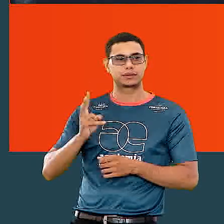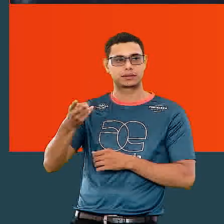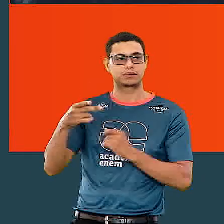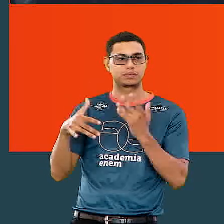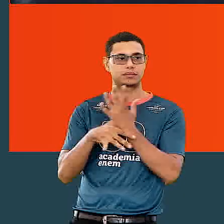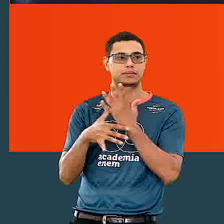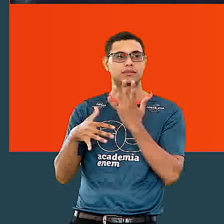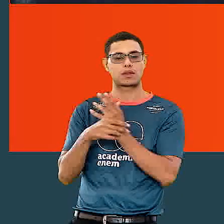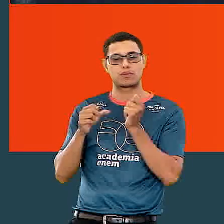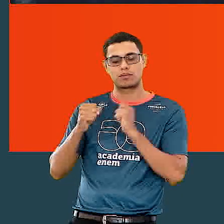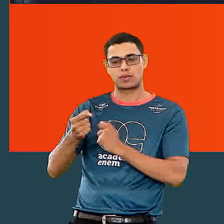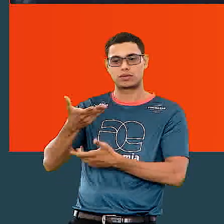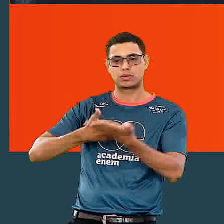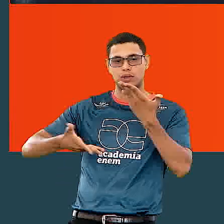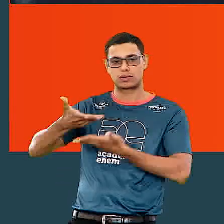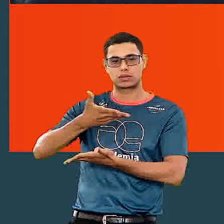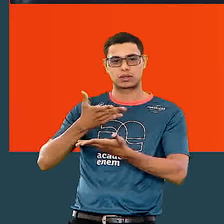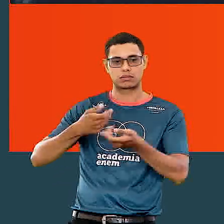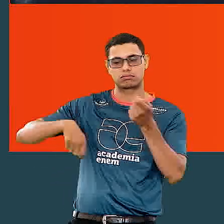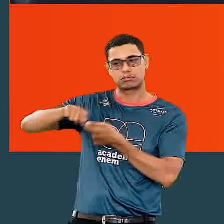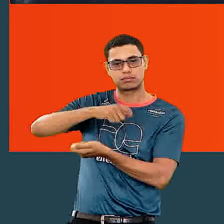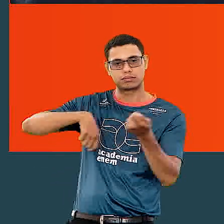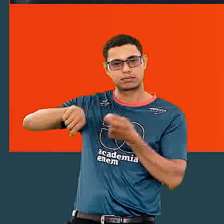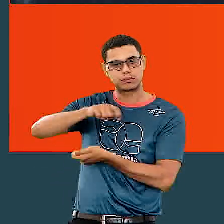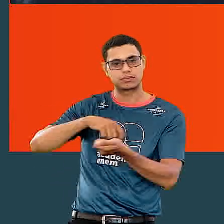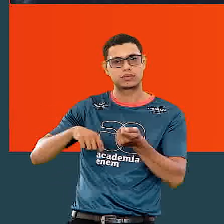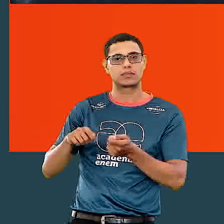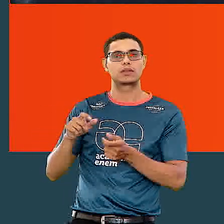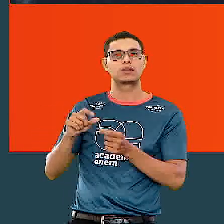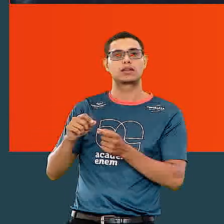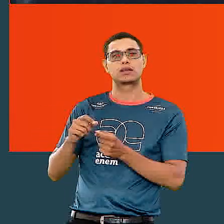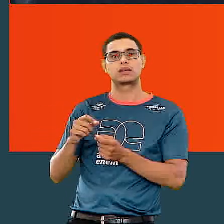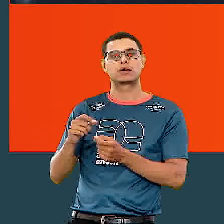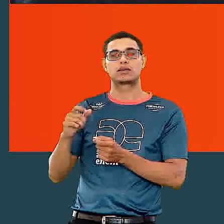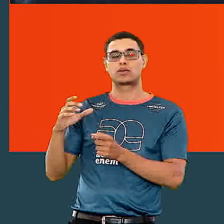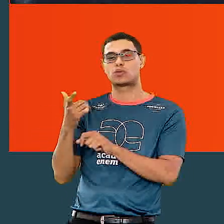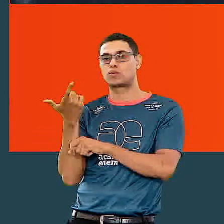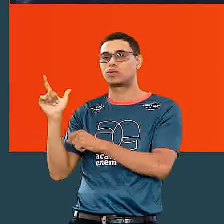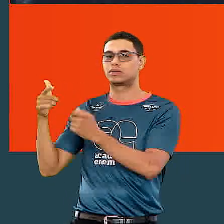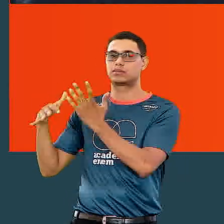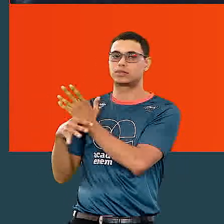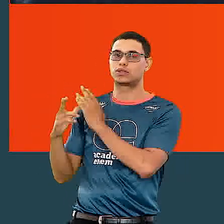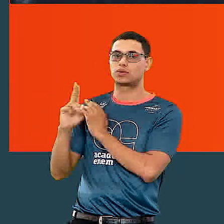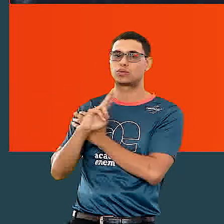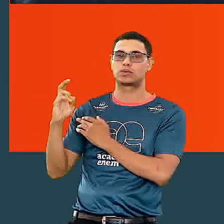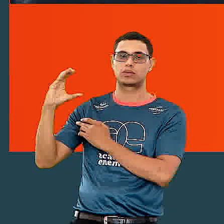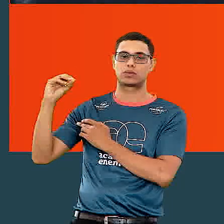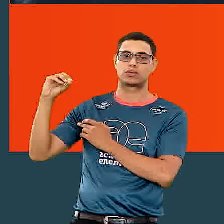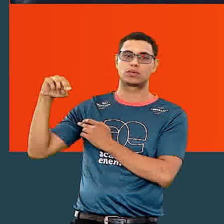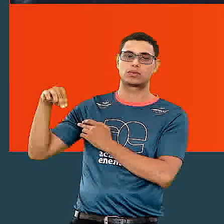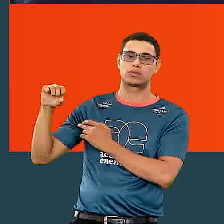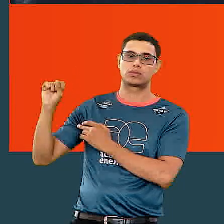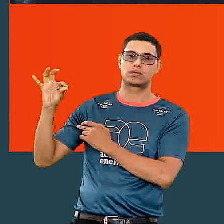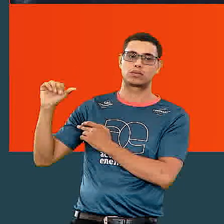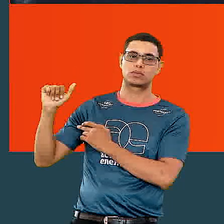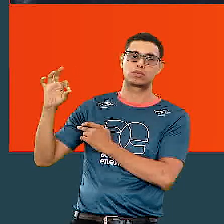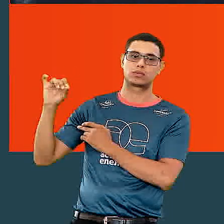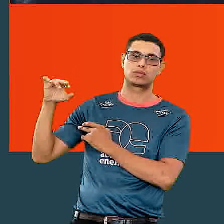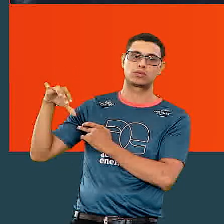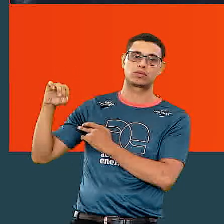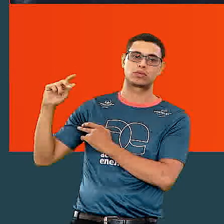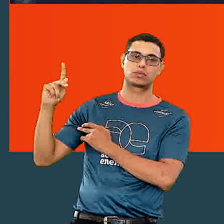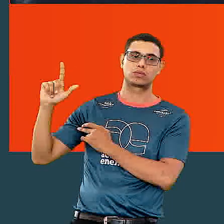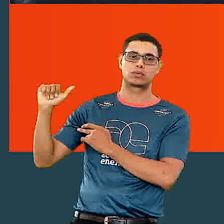puderam negociar termos favoráveis para comerciar com Constantinopla. Isaac, o que é